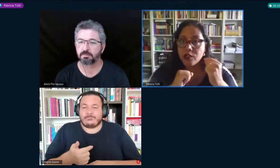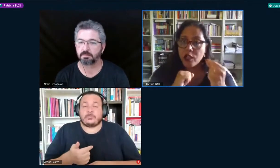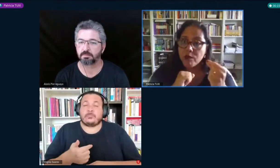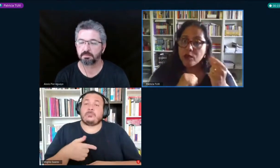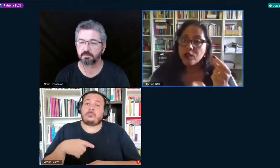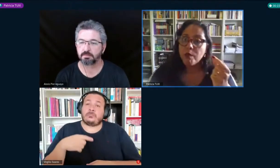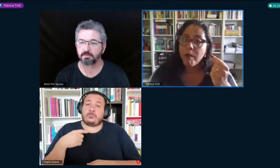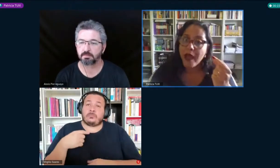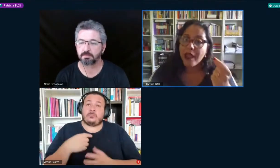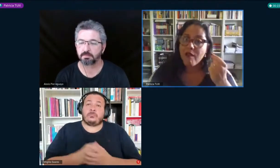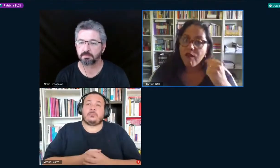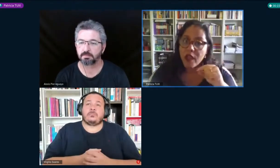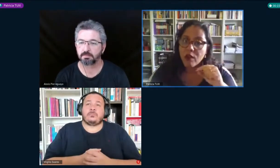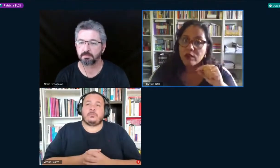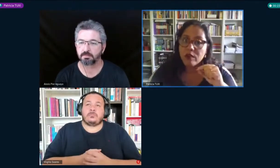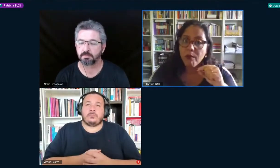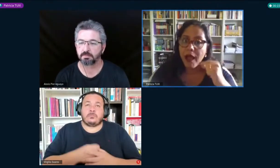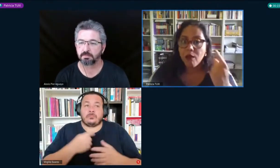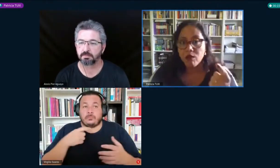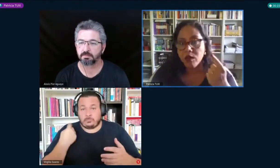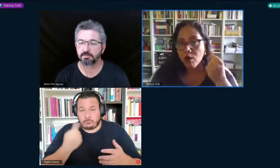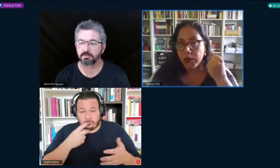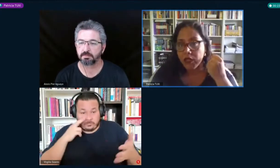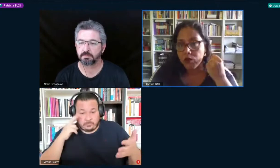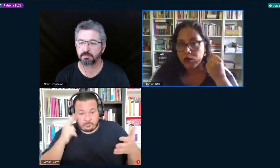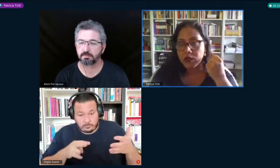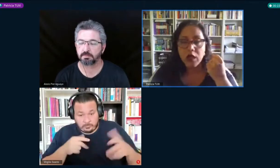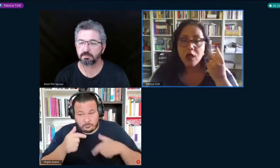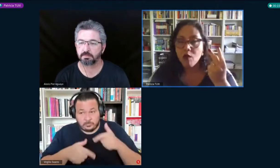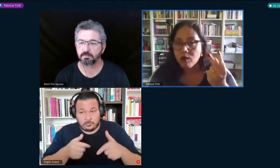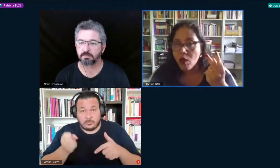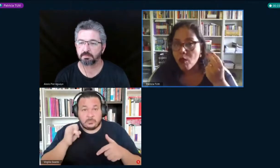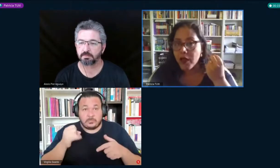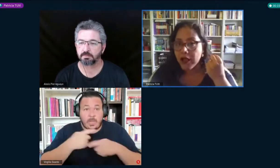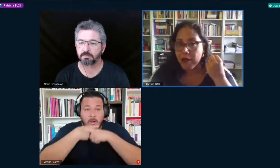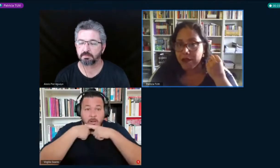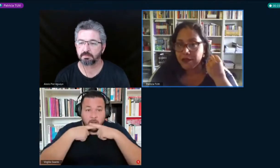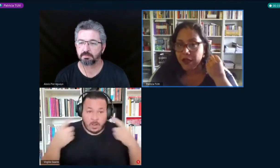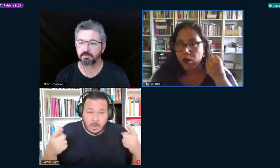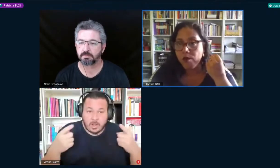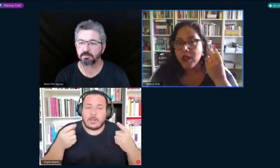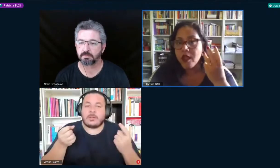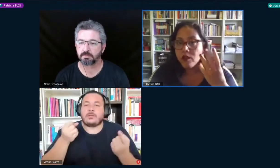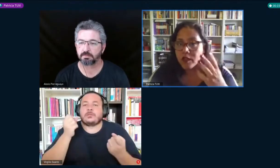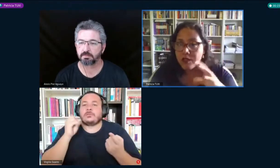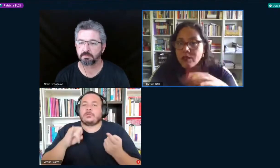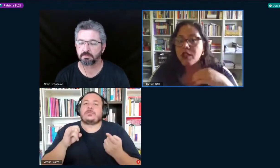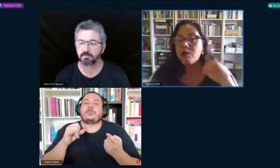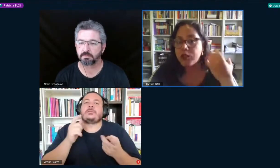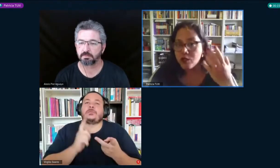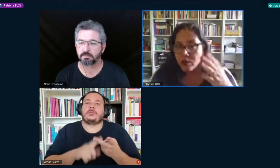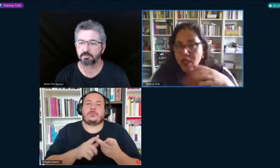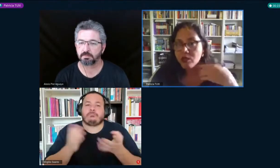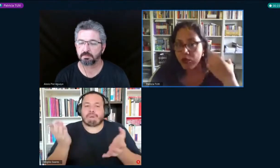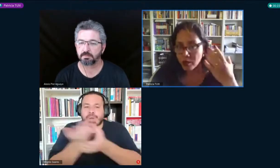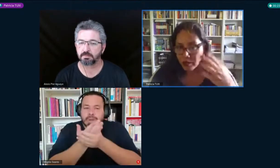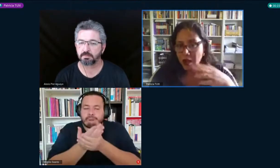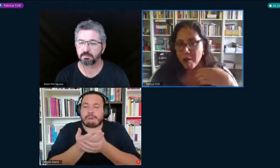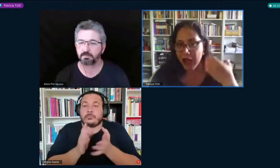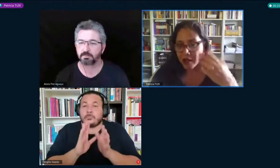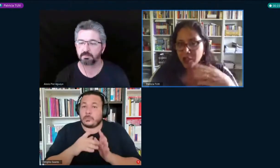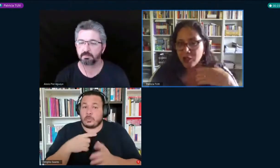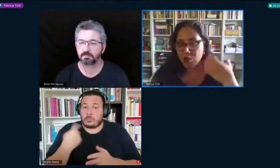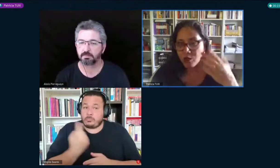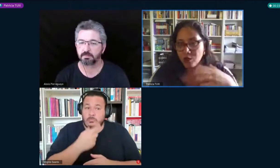só partimos para rever o nosso trabalho quando tem alguma denúncia, quando tem alguma reclamação. Nós não estamos estudando o